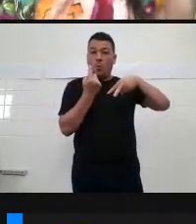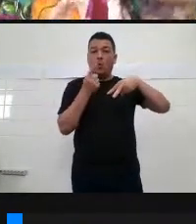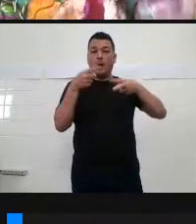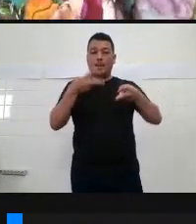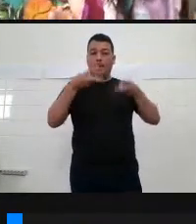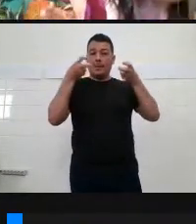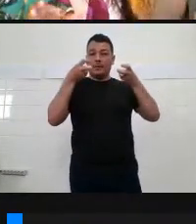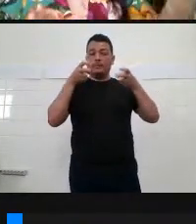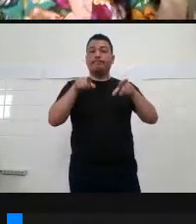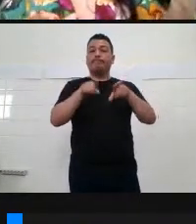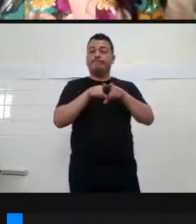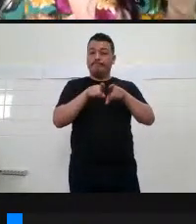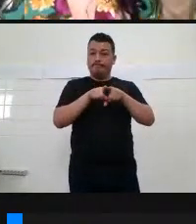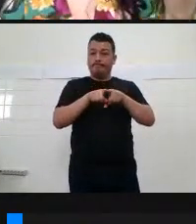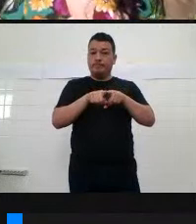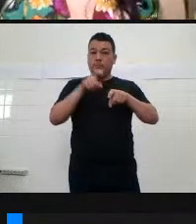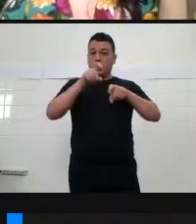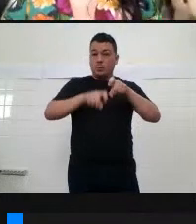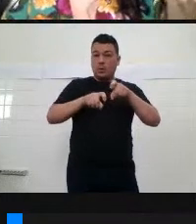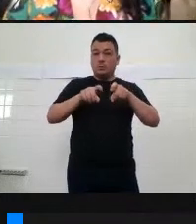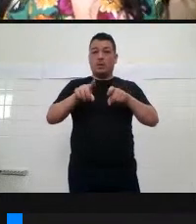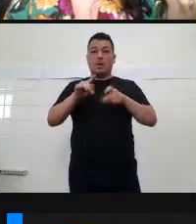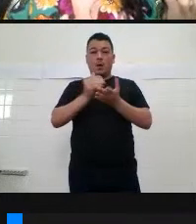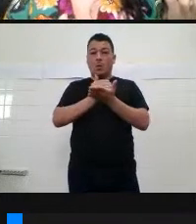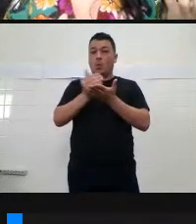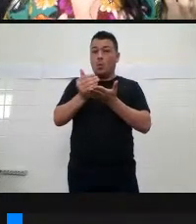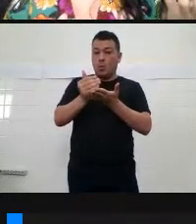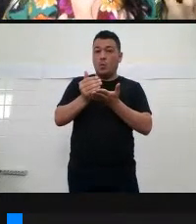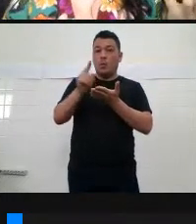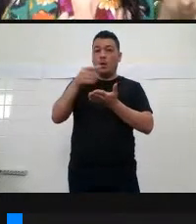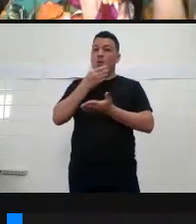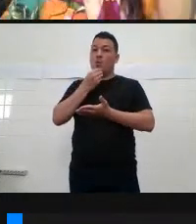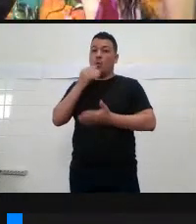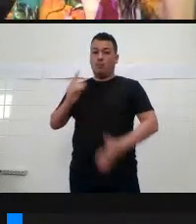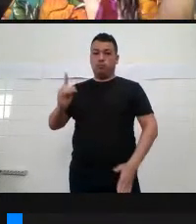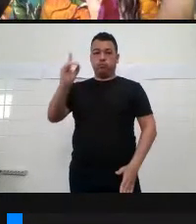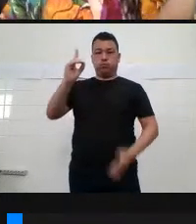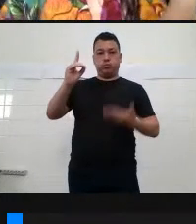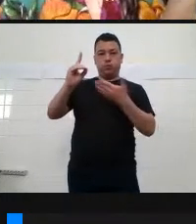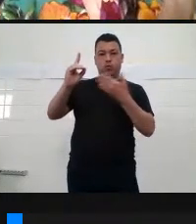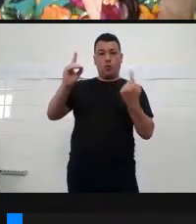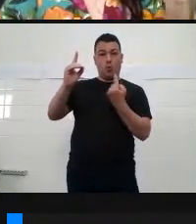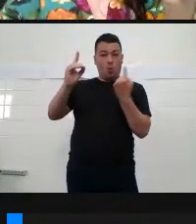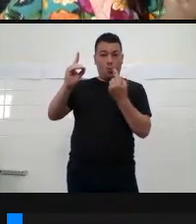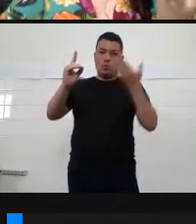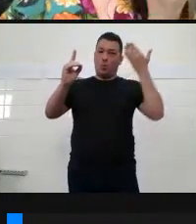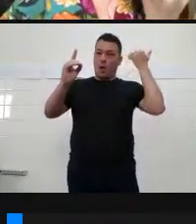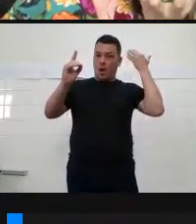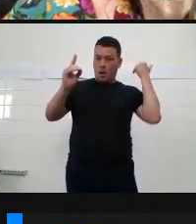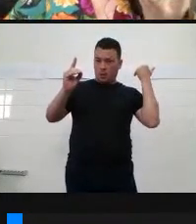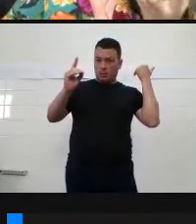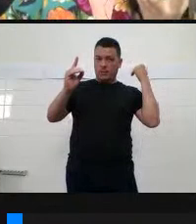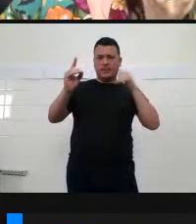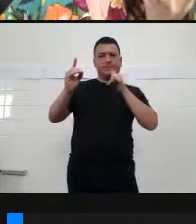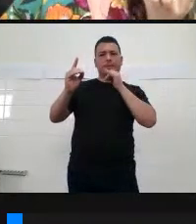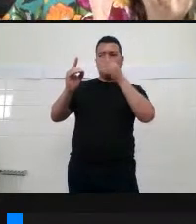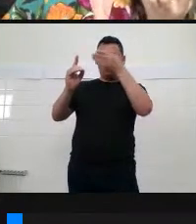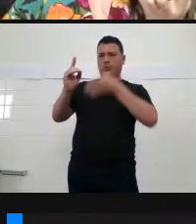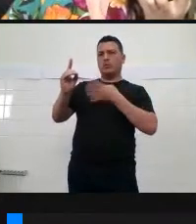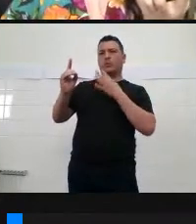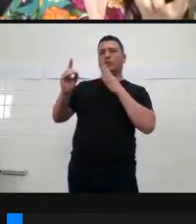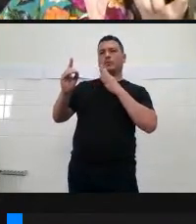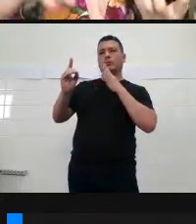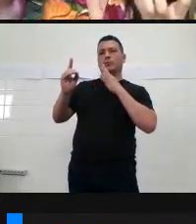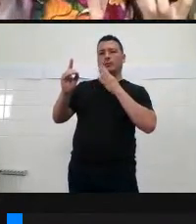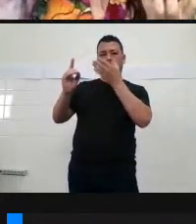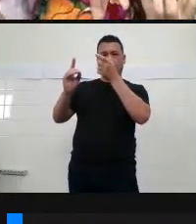que o sexo da origem é o masculino. Então, se eu já o conhecia, agora eu